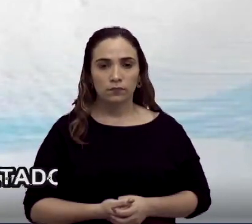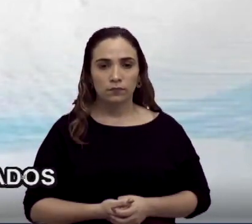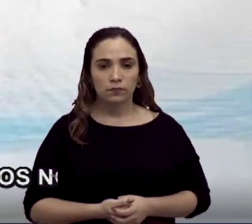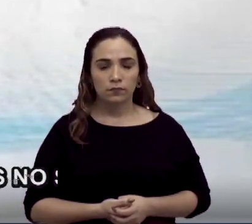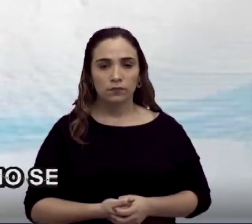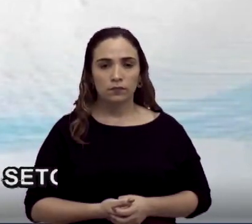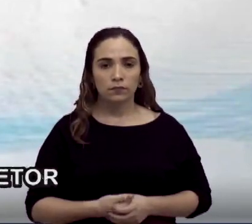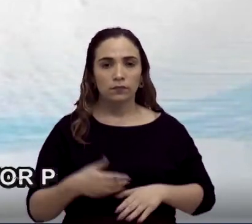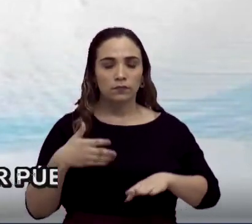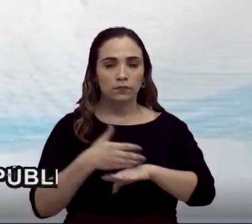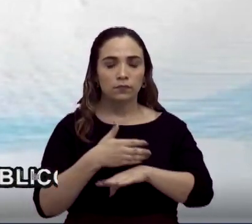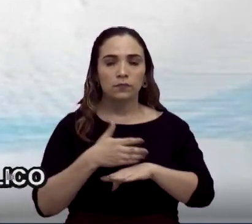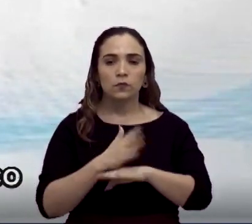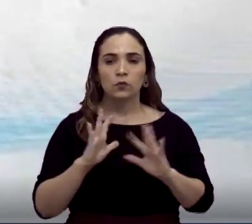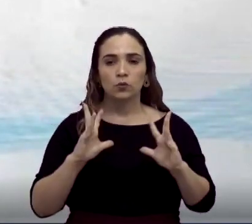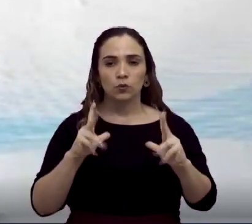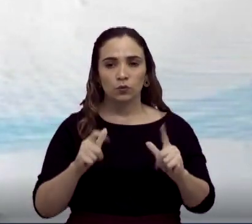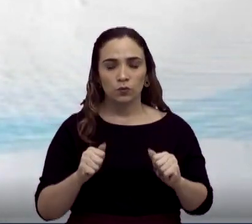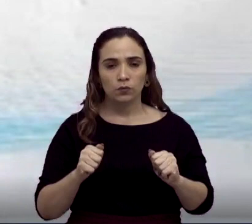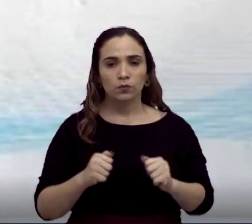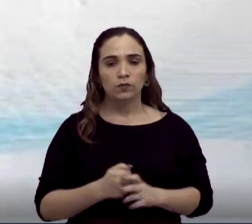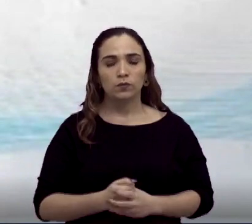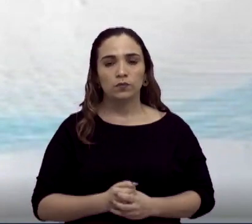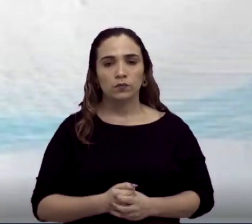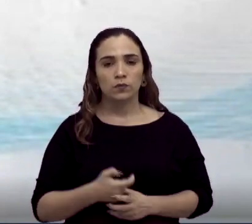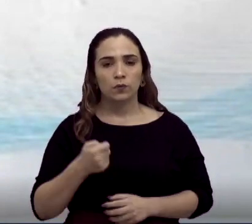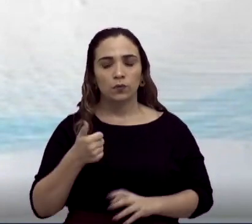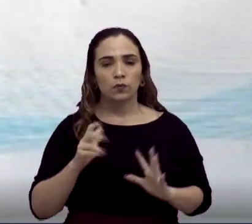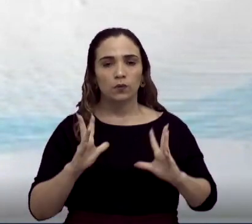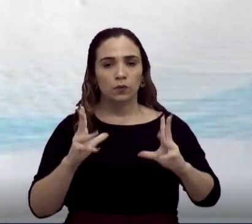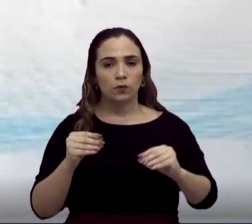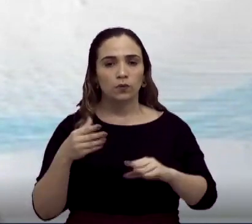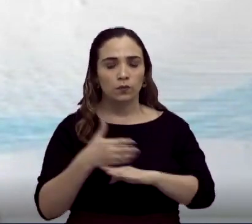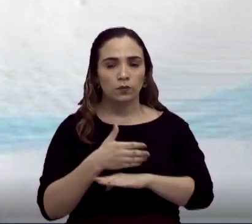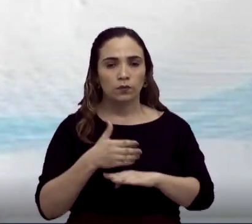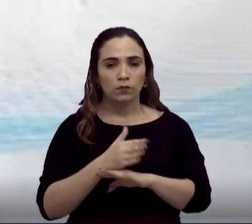Muito a participação de todos. Assim, eu acho que quase todos que estão aqui eu